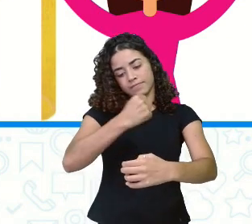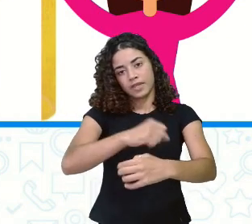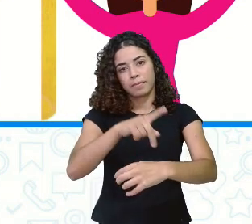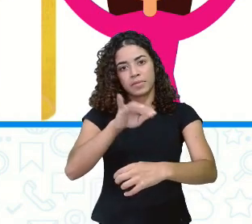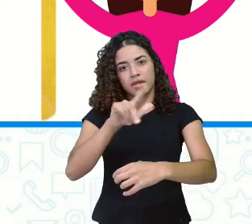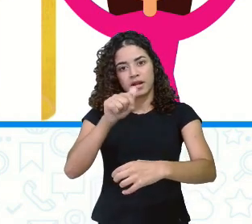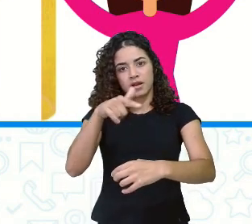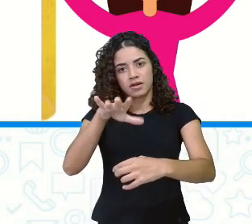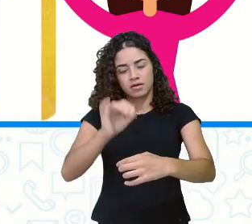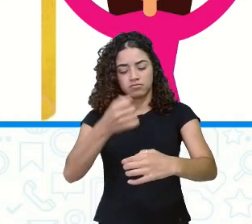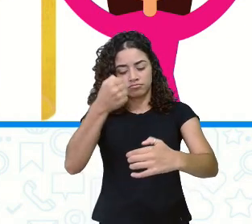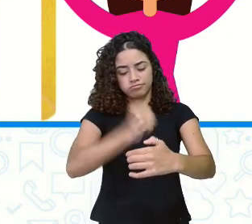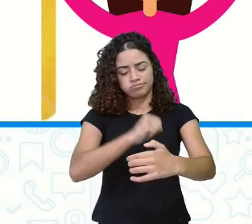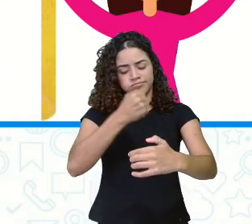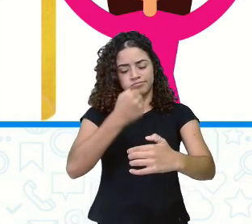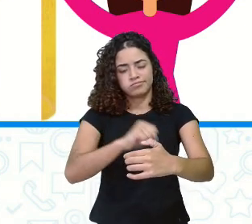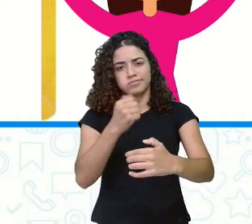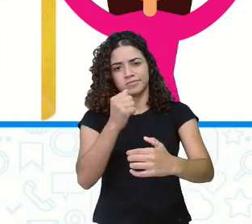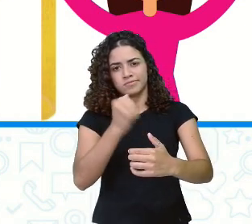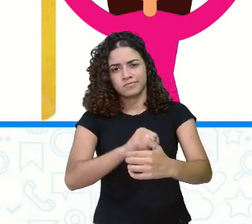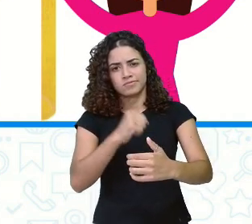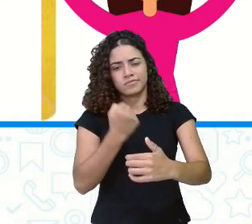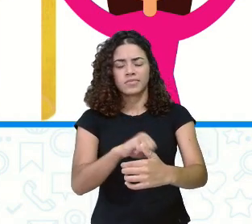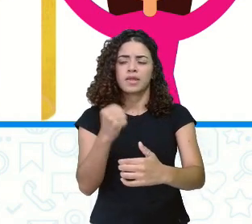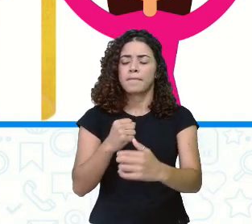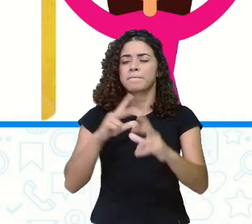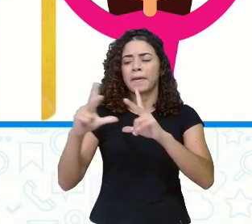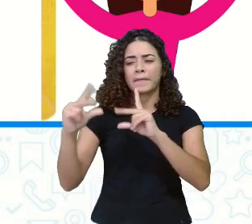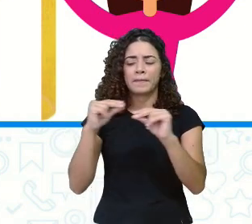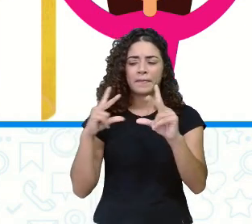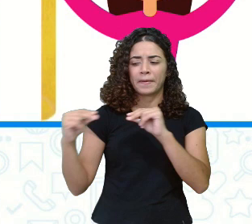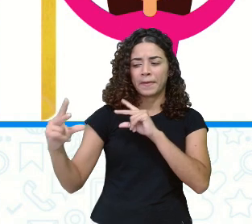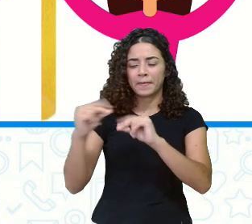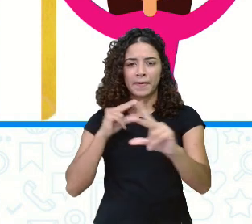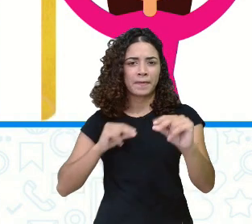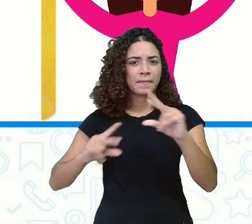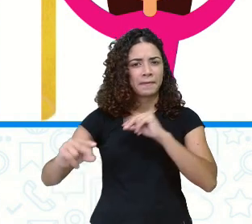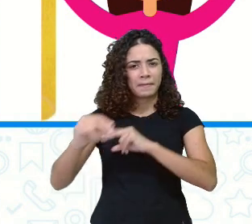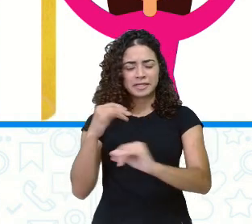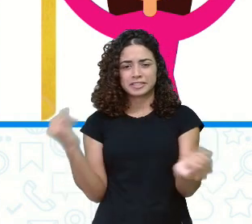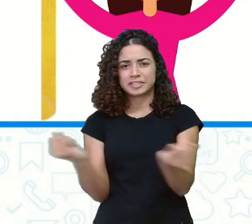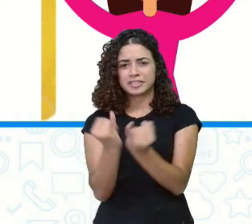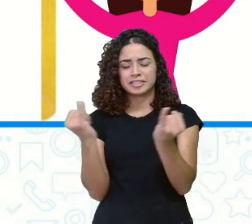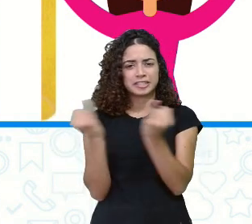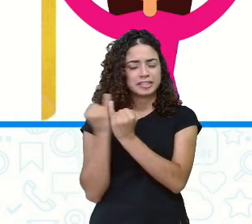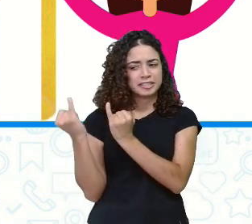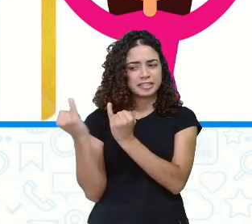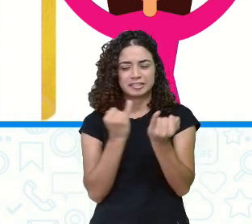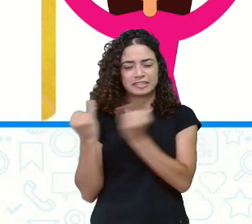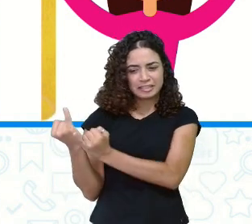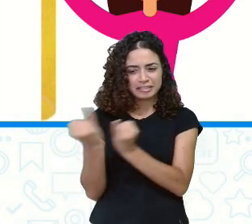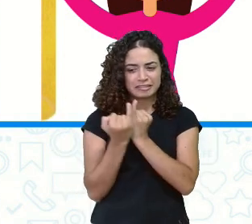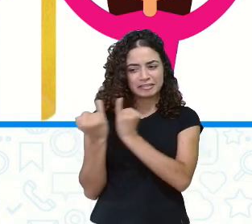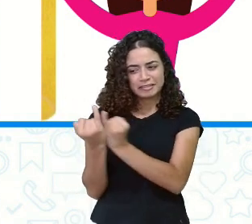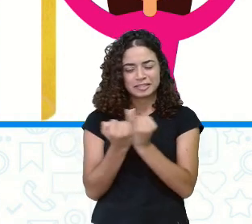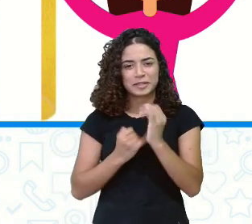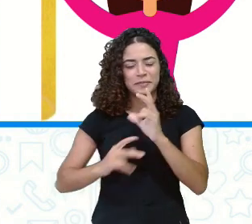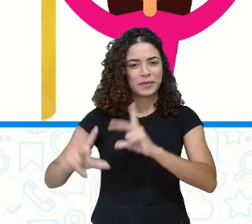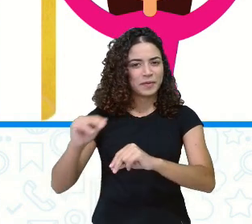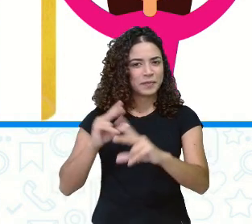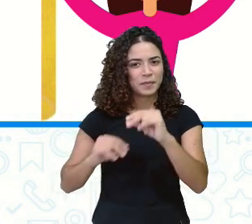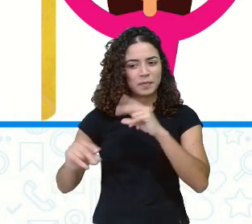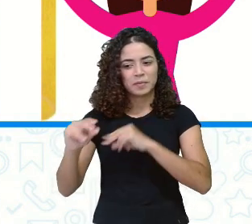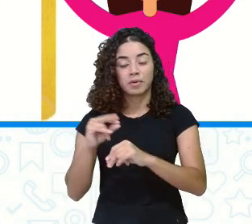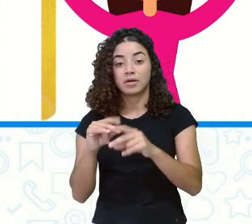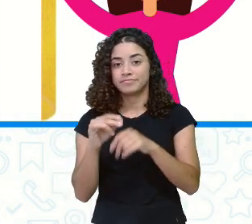trigo. Não paravam de falar. Era uma fofoca atrás da outra, uma fofoca atrás da outra.